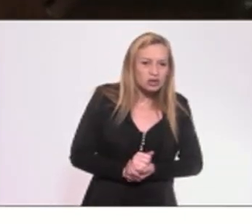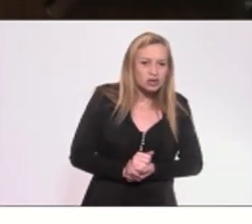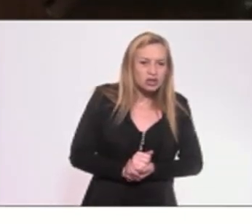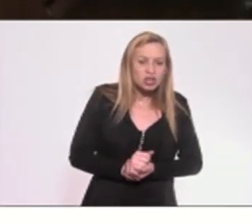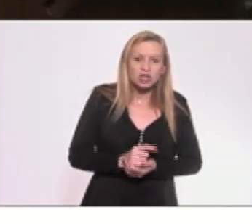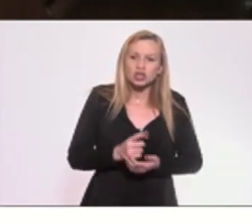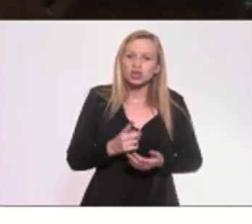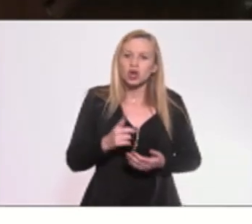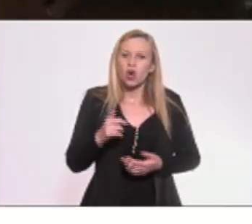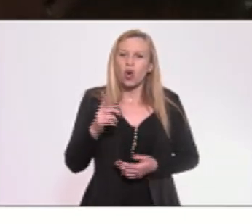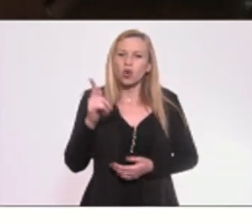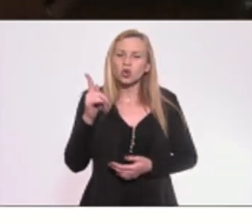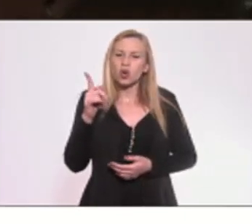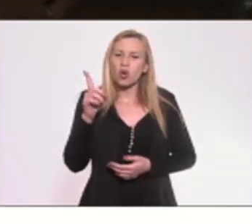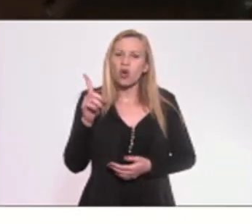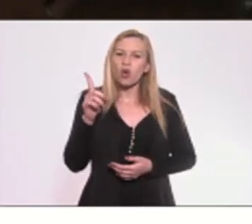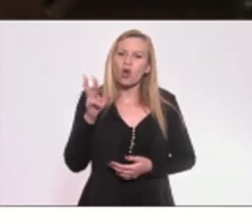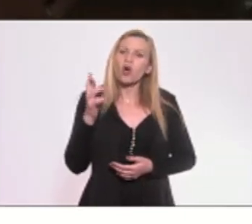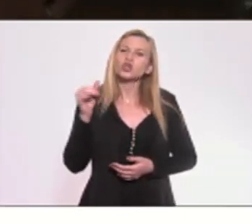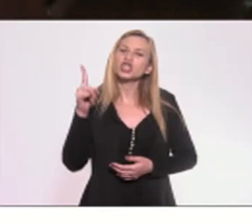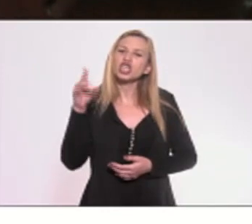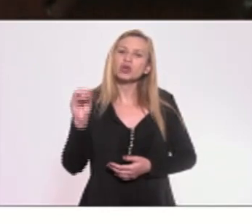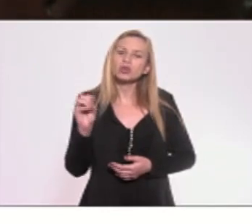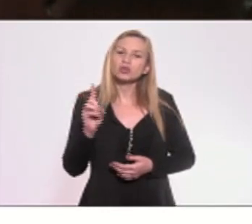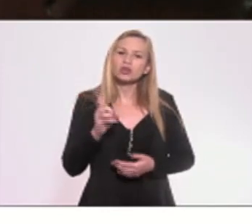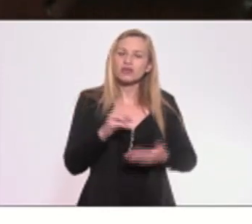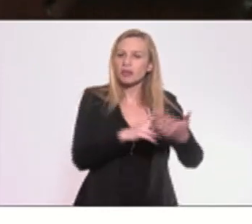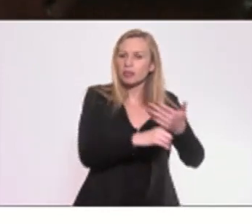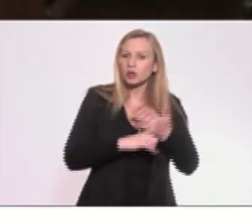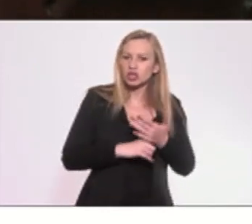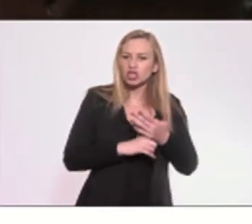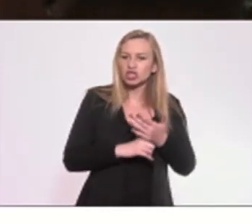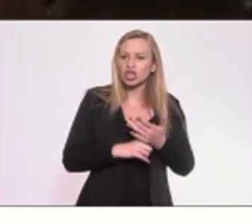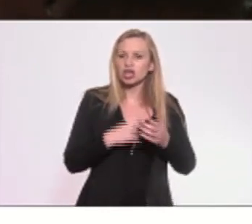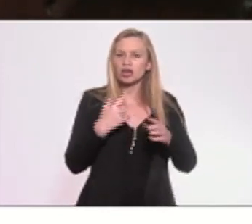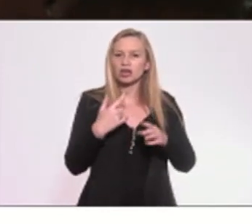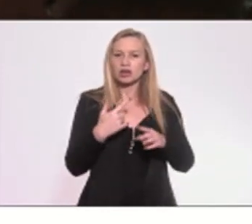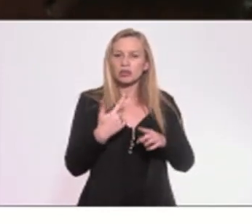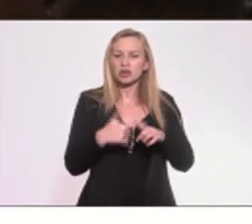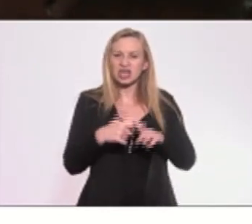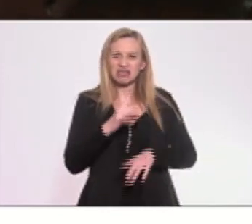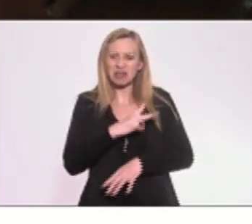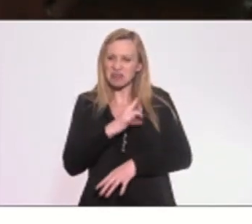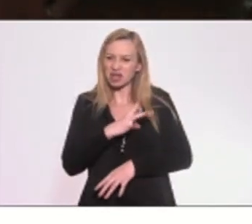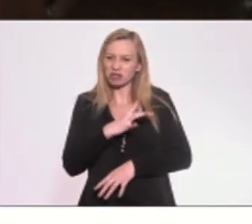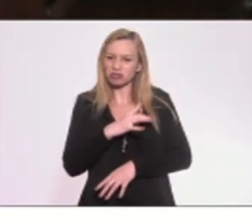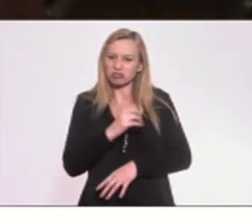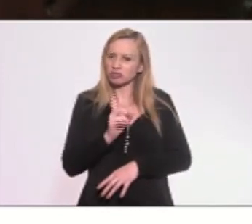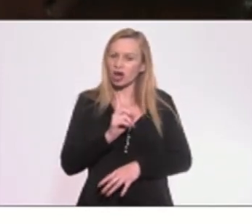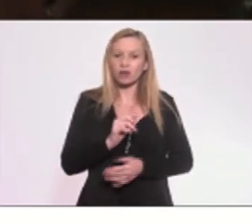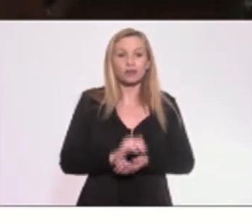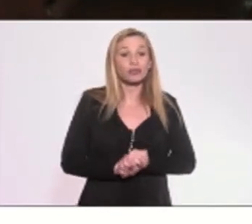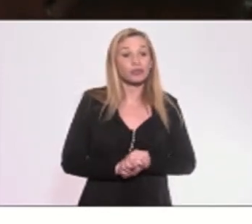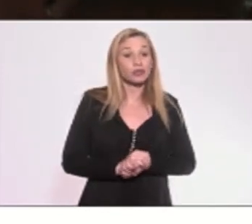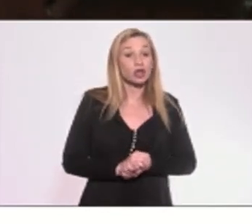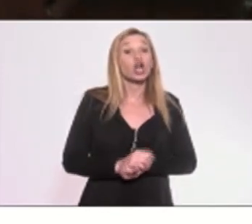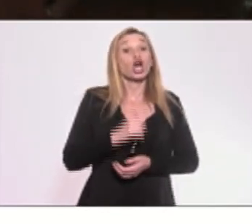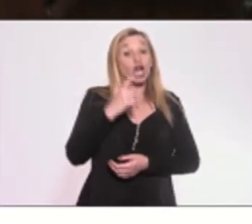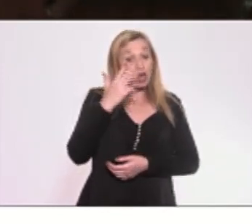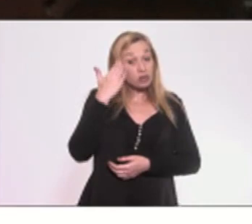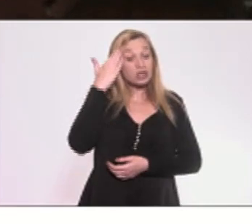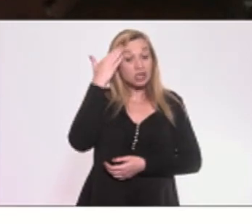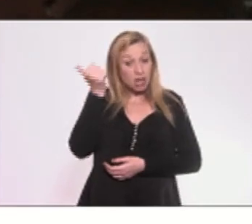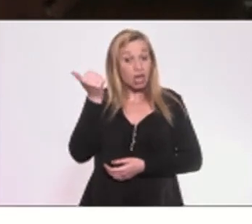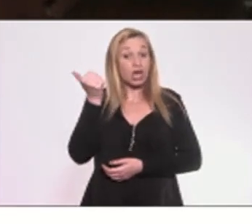defender minha tese porque tem medo de cara feia. Não, senhor, não tenho. Não tenho. Eu sei o preço que eu